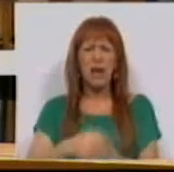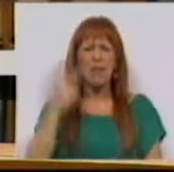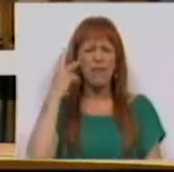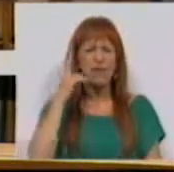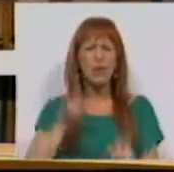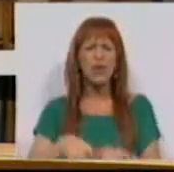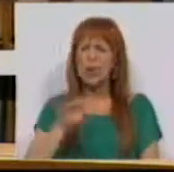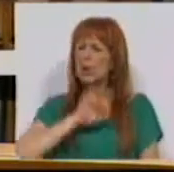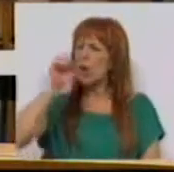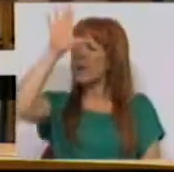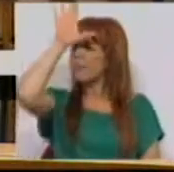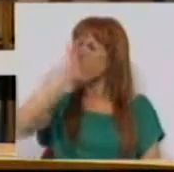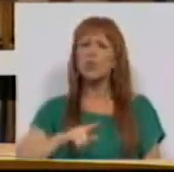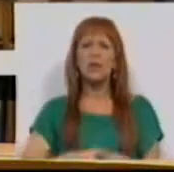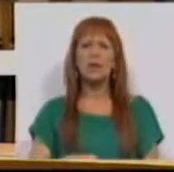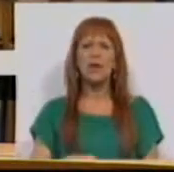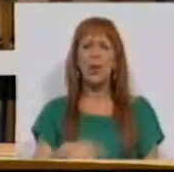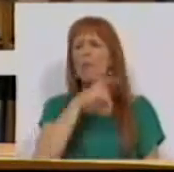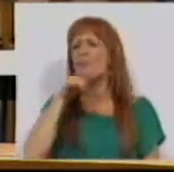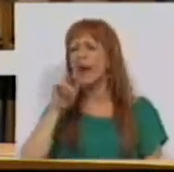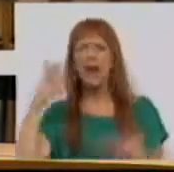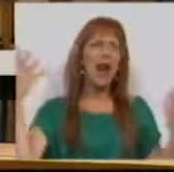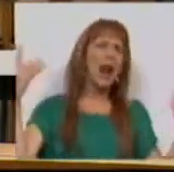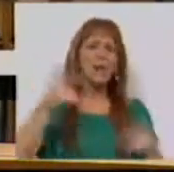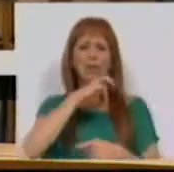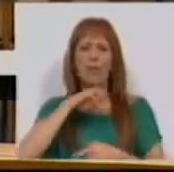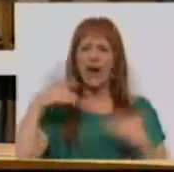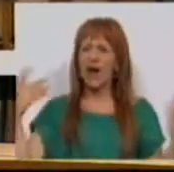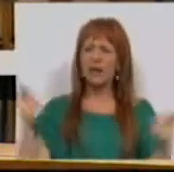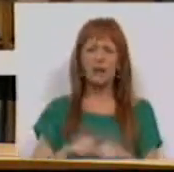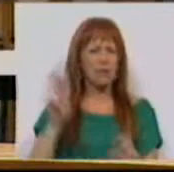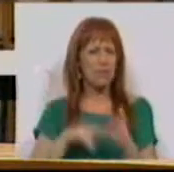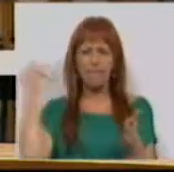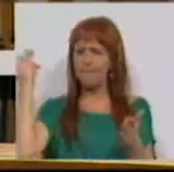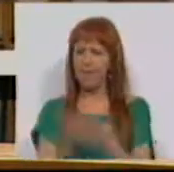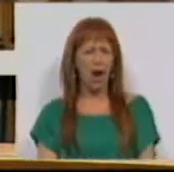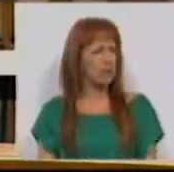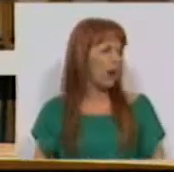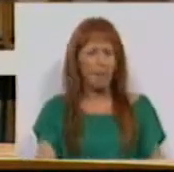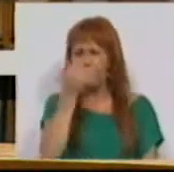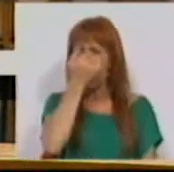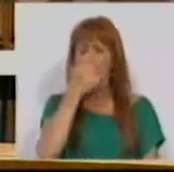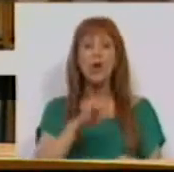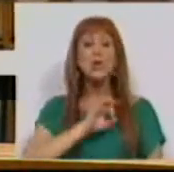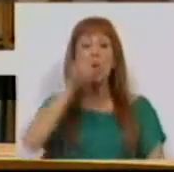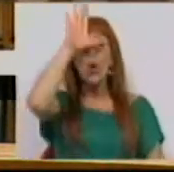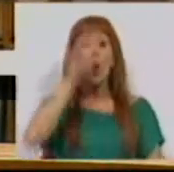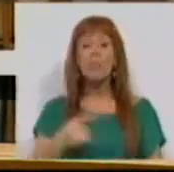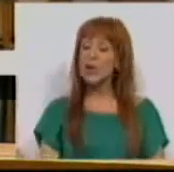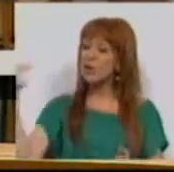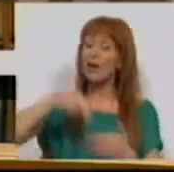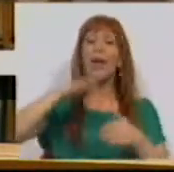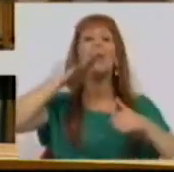o que nós estamos sempre a ver é o senhor Primeiro-Ministro a fazer promessas e as promessas a caírem em saco roto. O senhor Primeiro-Ministro